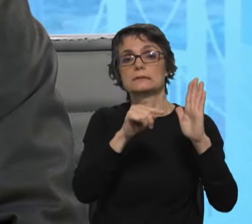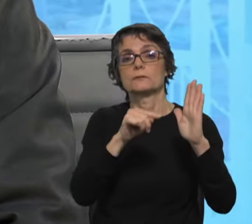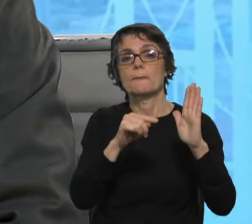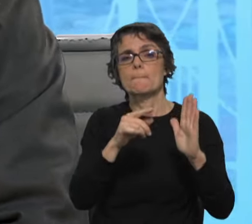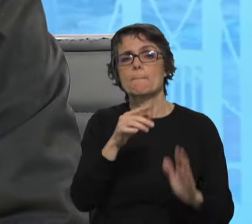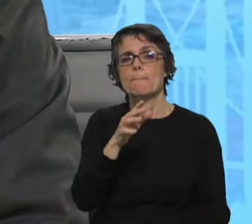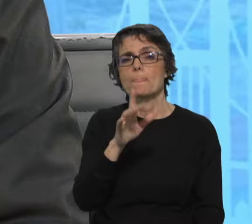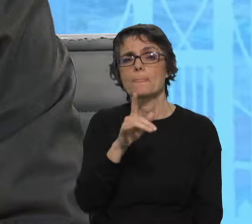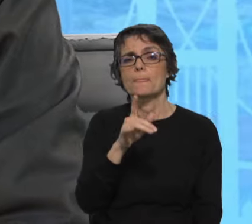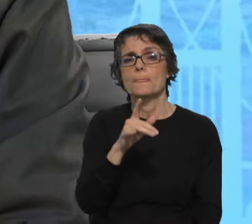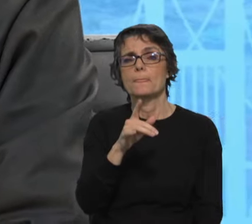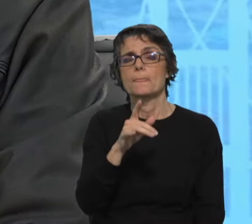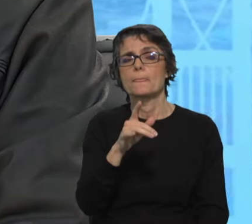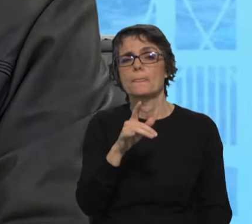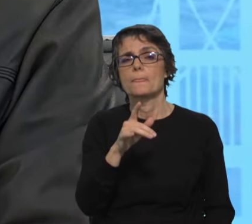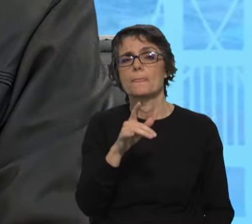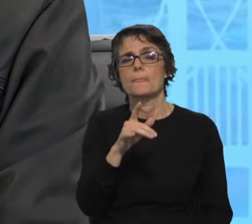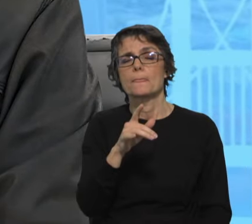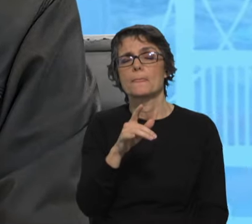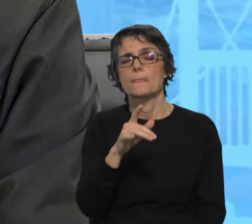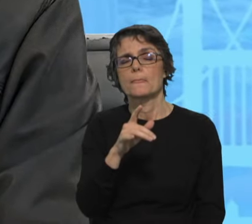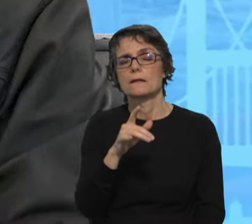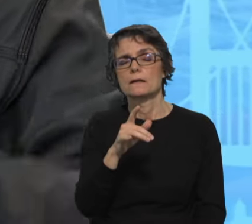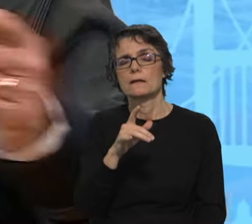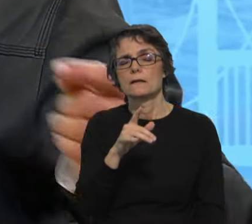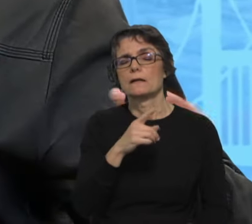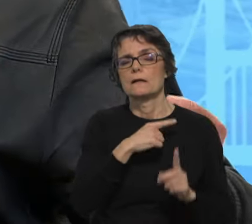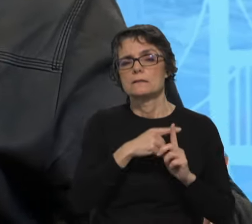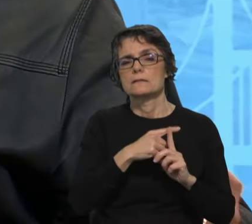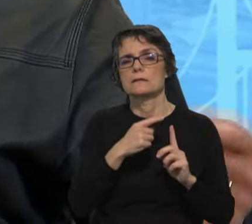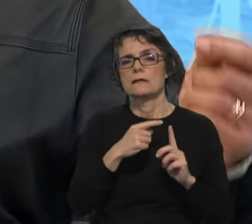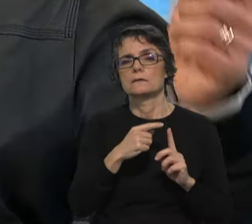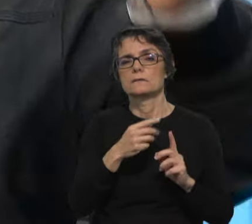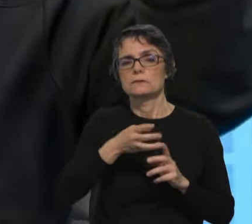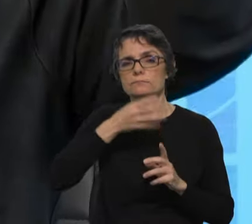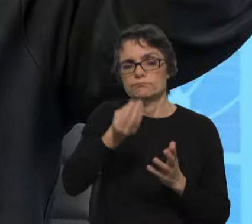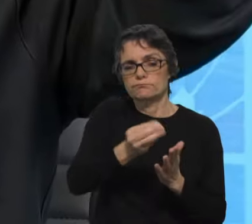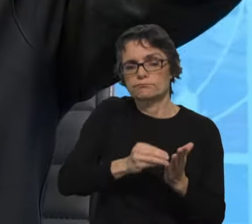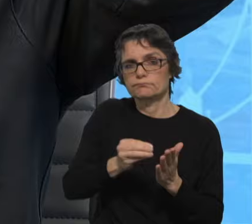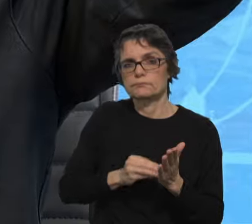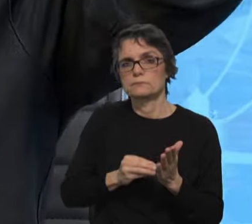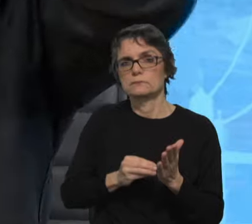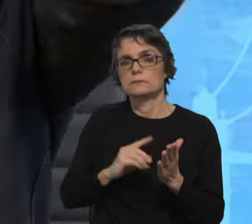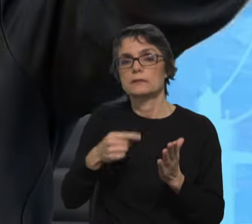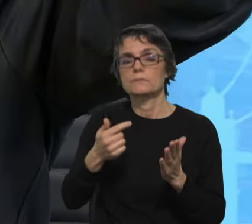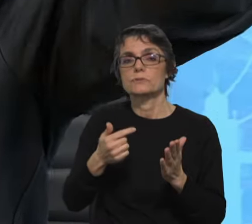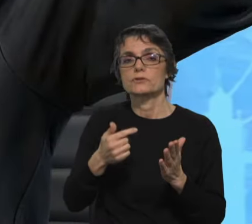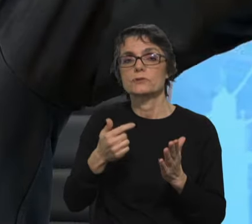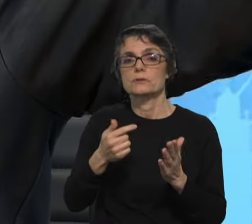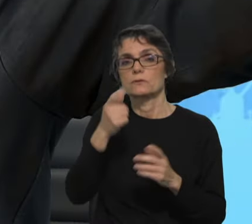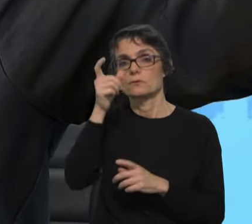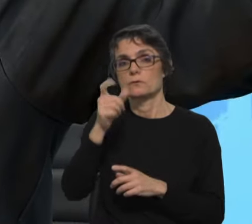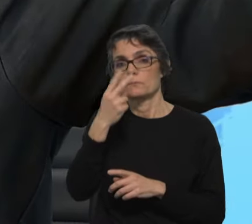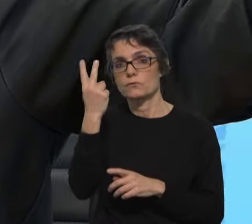durante 30 minutos foi isso que havia escrito e e depois eh dois dos franciscanos subiram e de facto